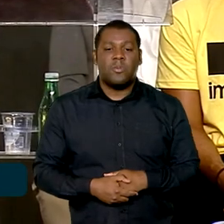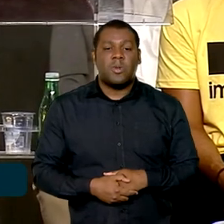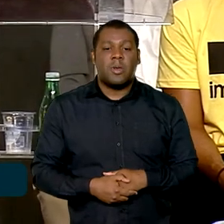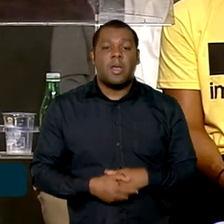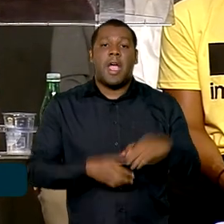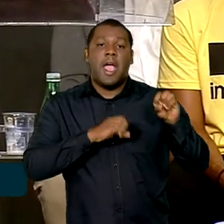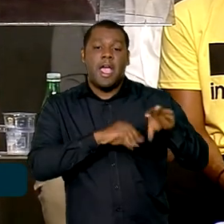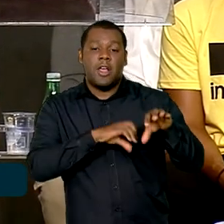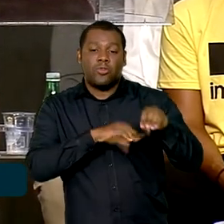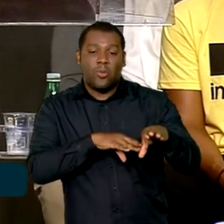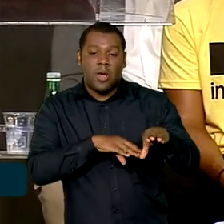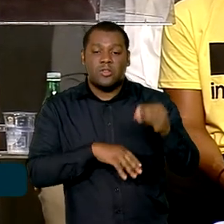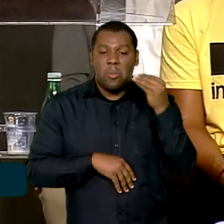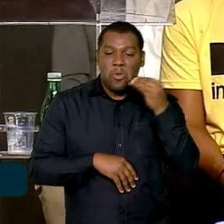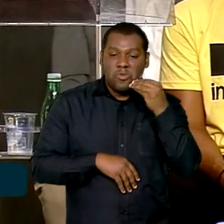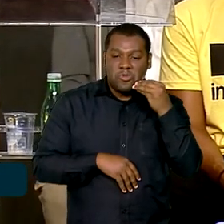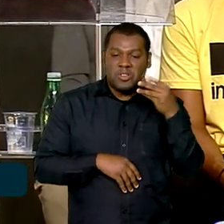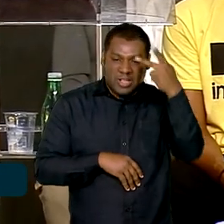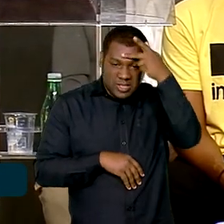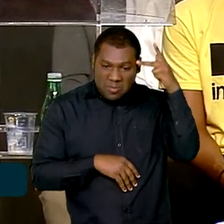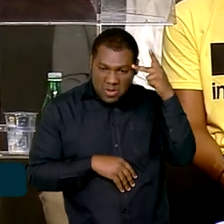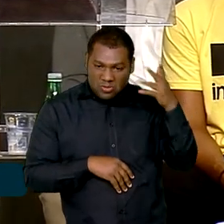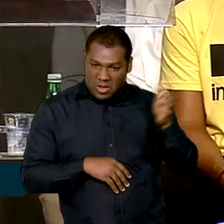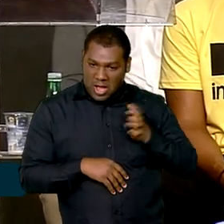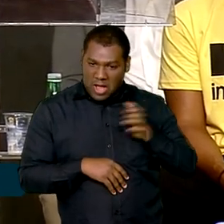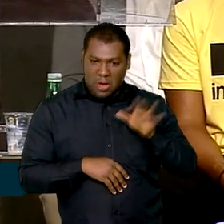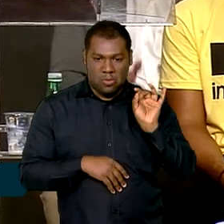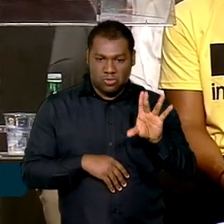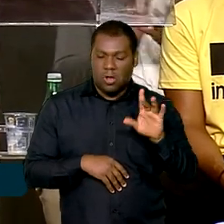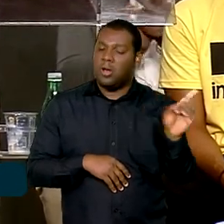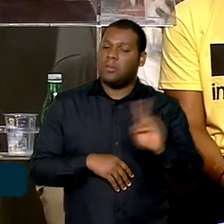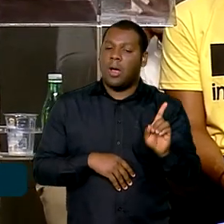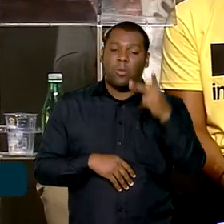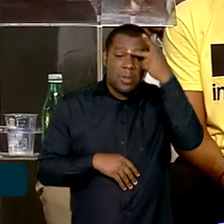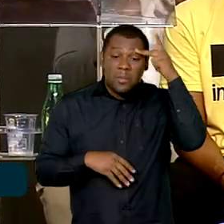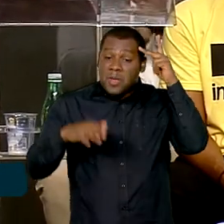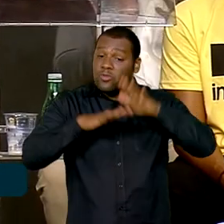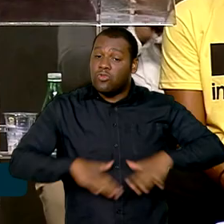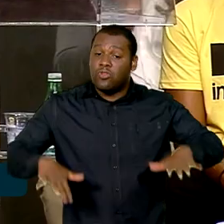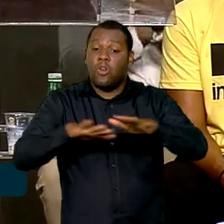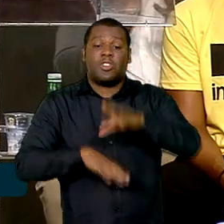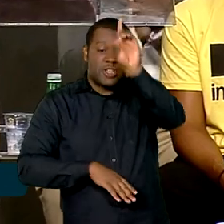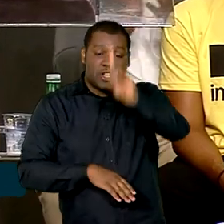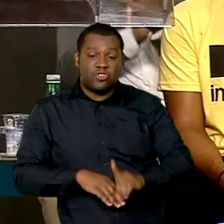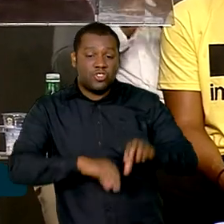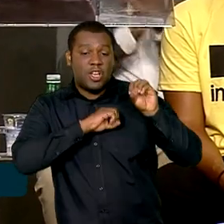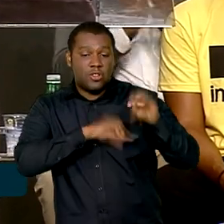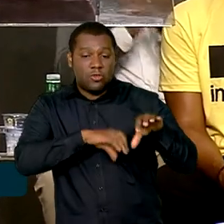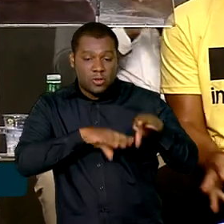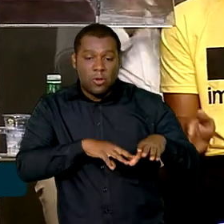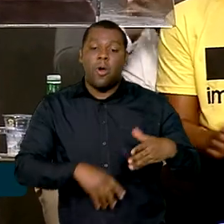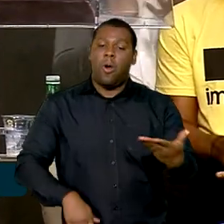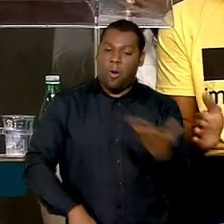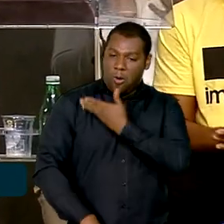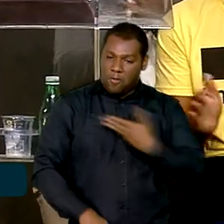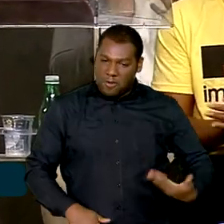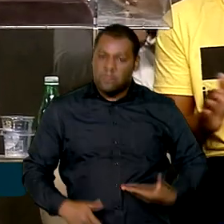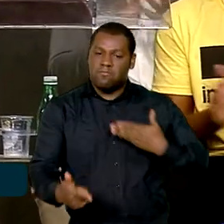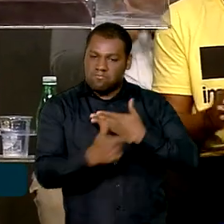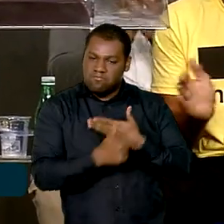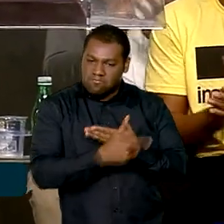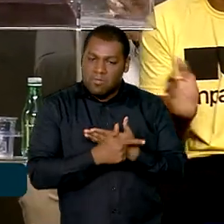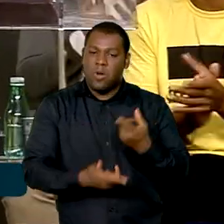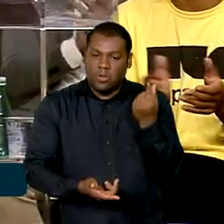privilégio para rico. Educação é um direito de todos. E educação não é gasto, é investimento. E